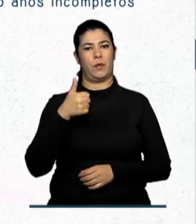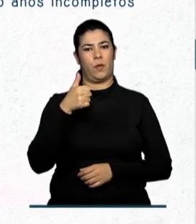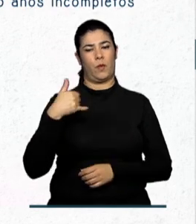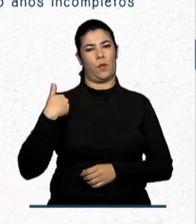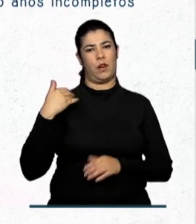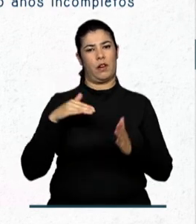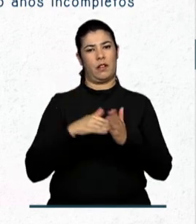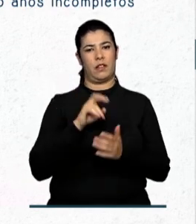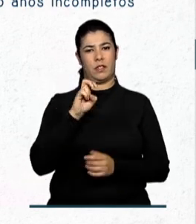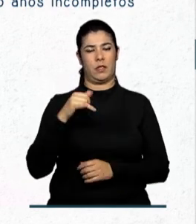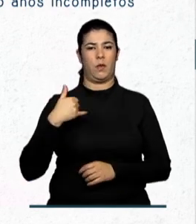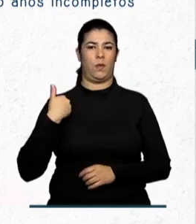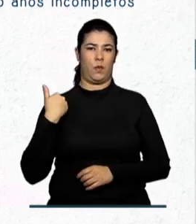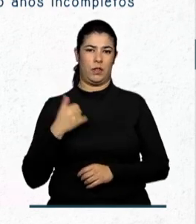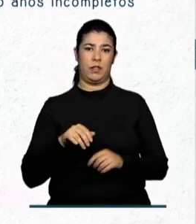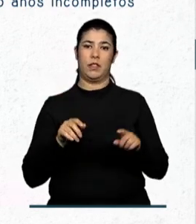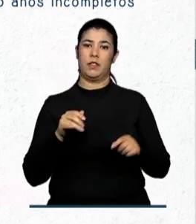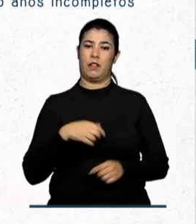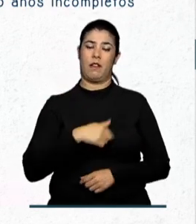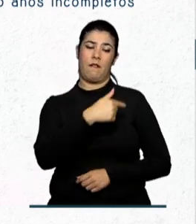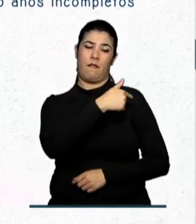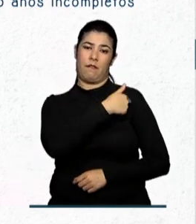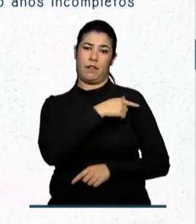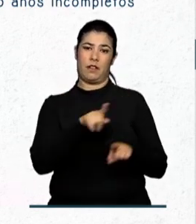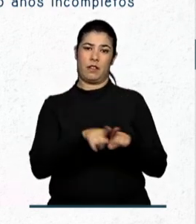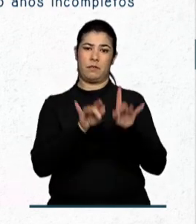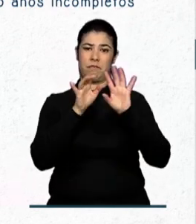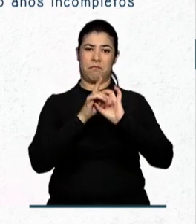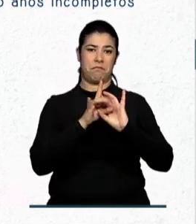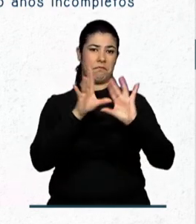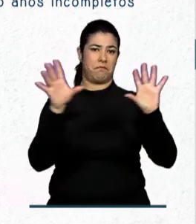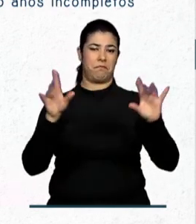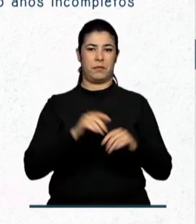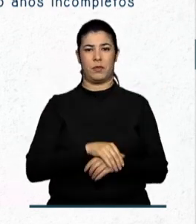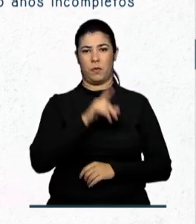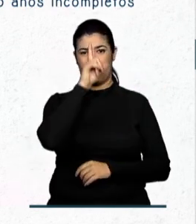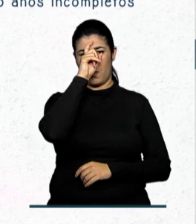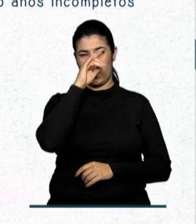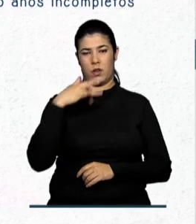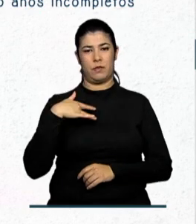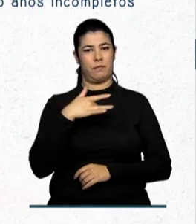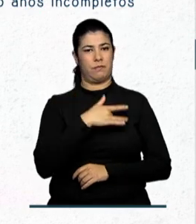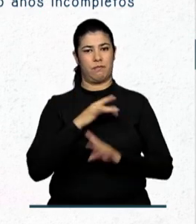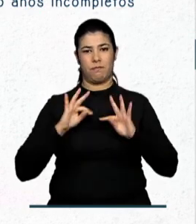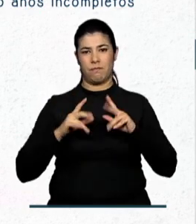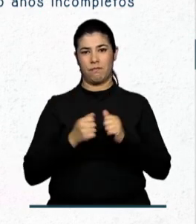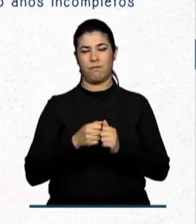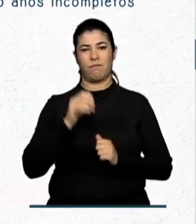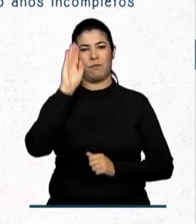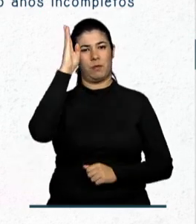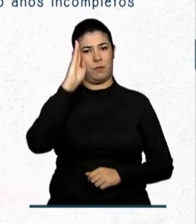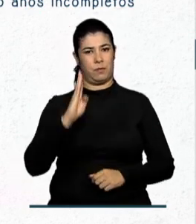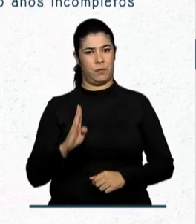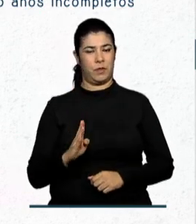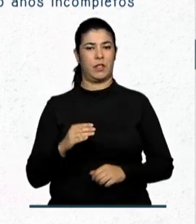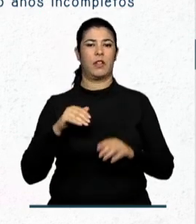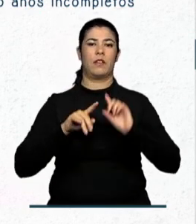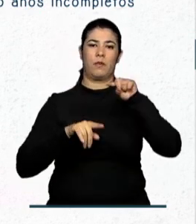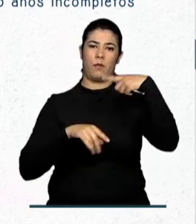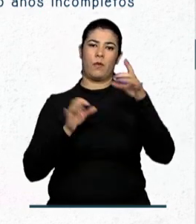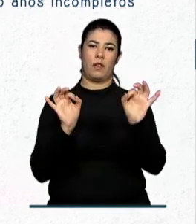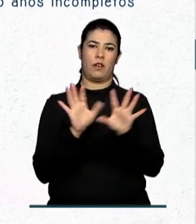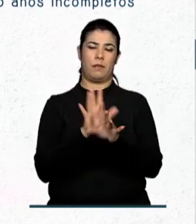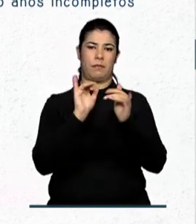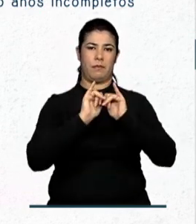a 5 anos incompletos as vacinas estão disponíveis nos postos de saúde em todo o país inclusive e depois do fim